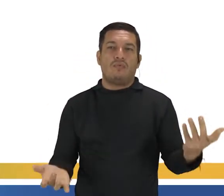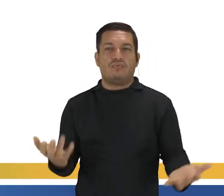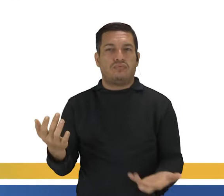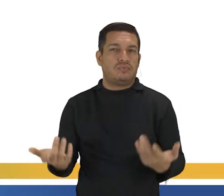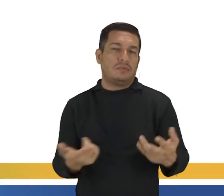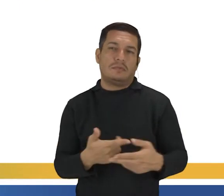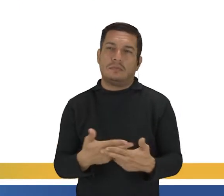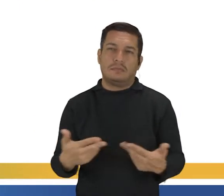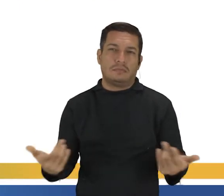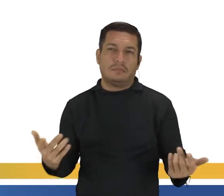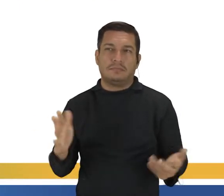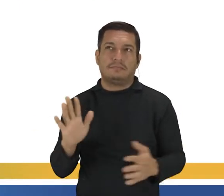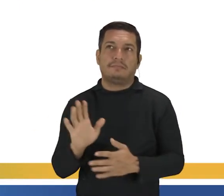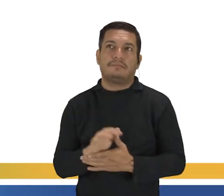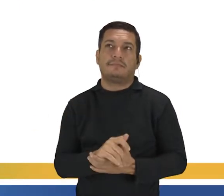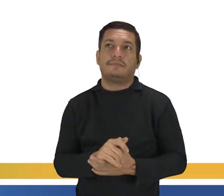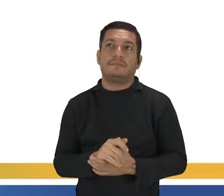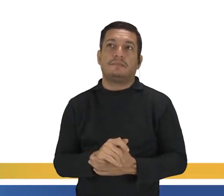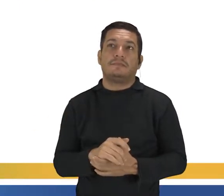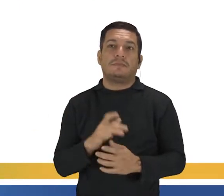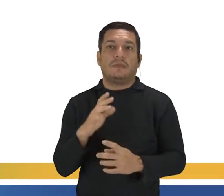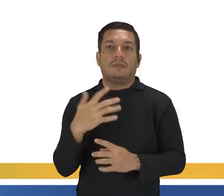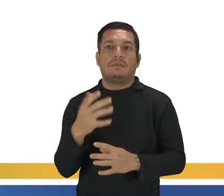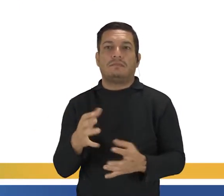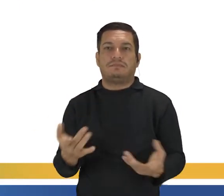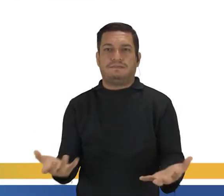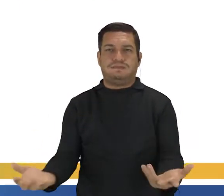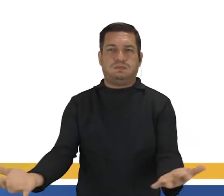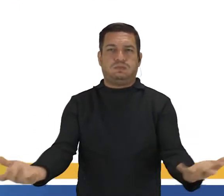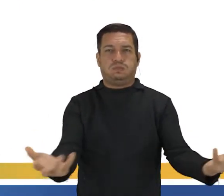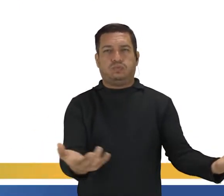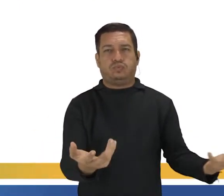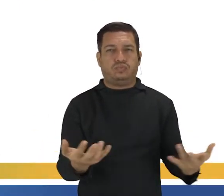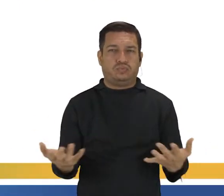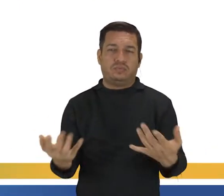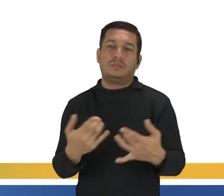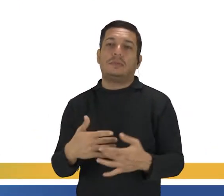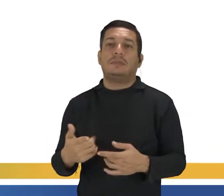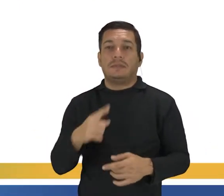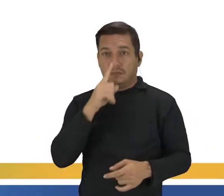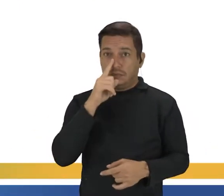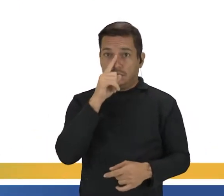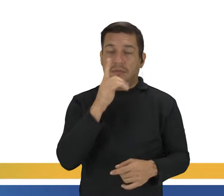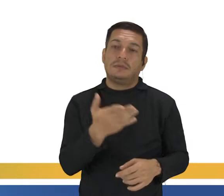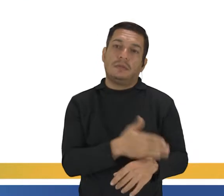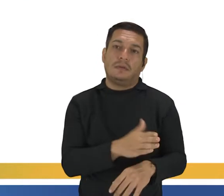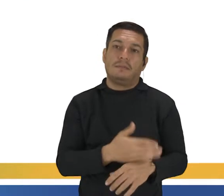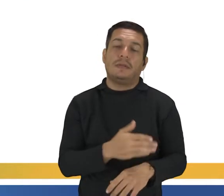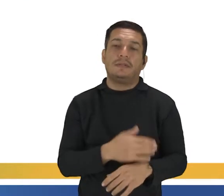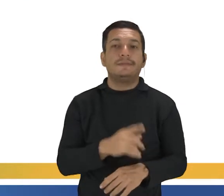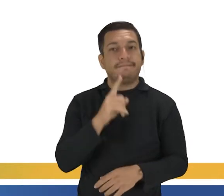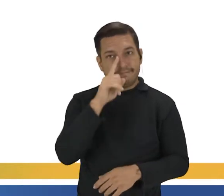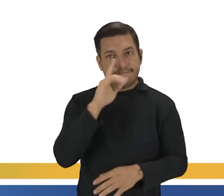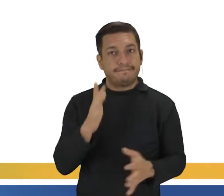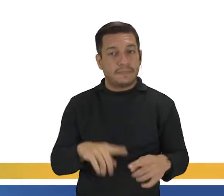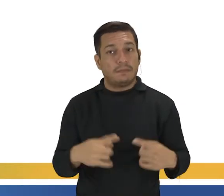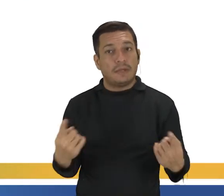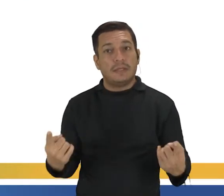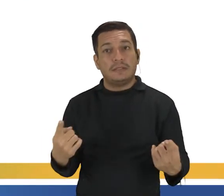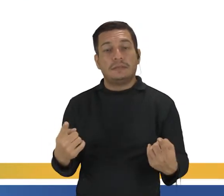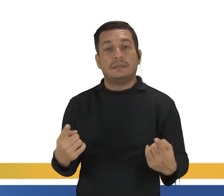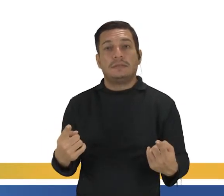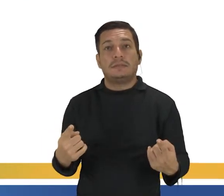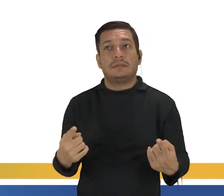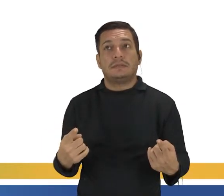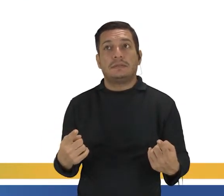acontecer um incêndio, e aí isso era uma prática considerada um pouco perigosa. Mas